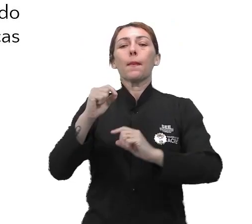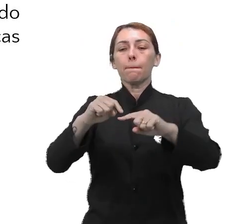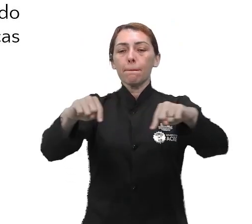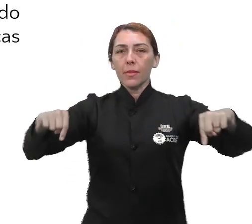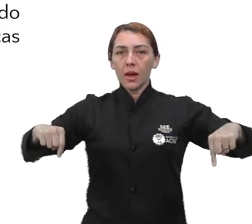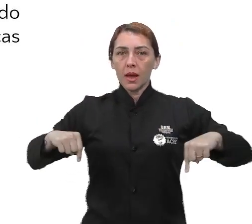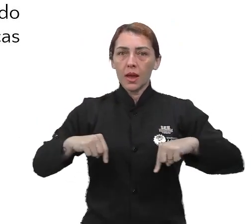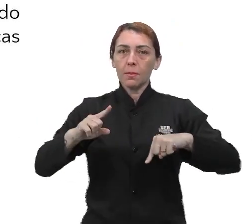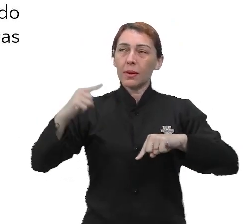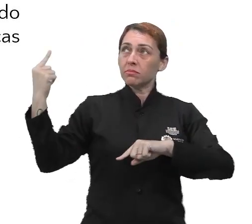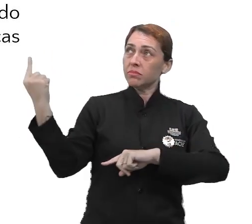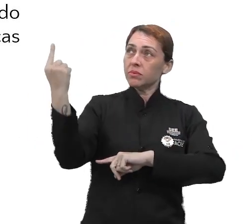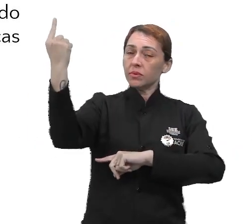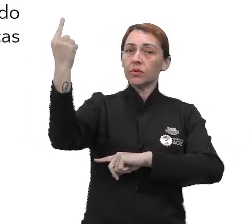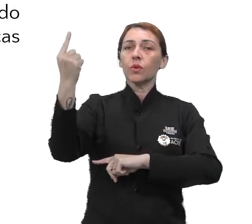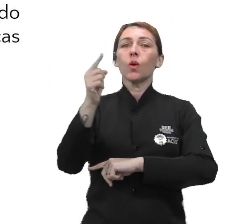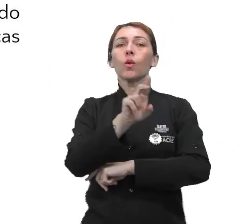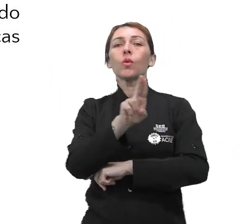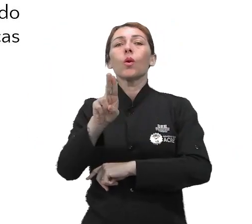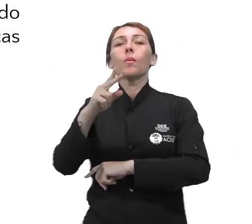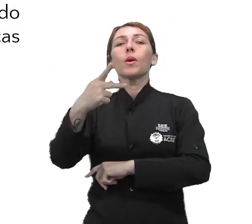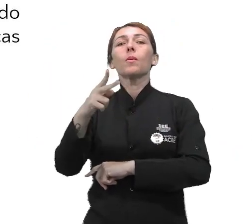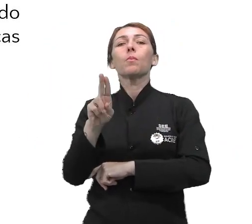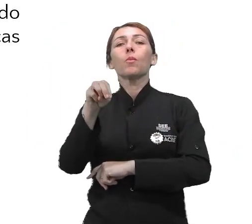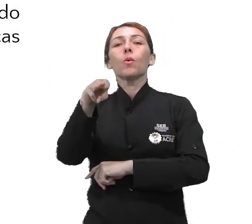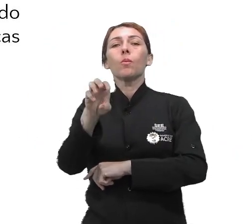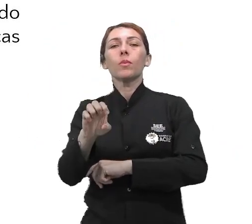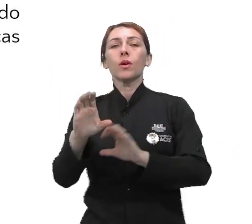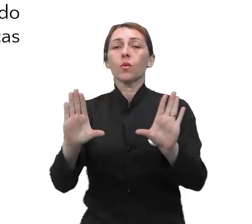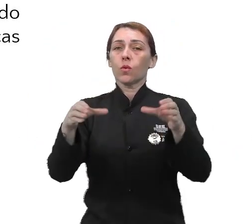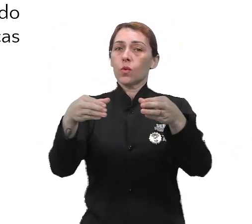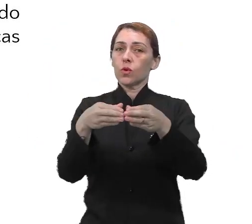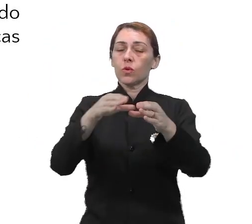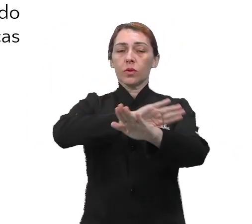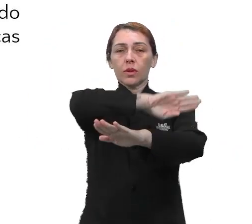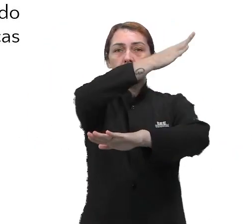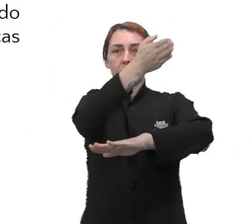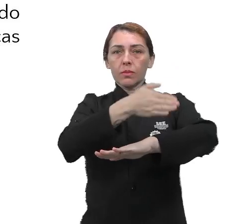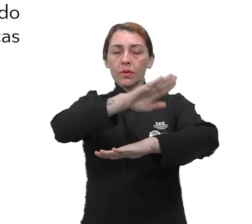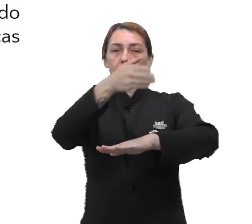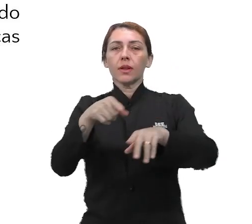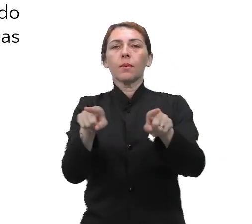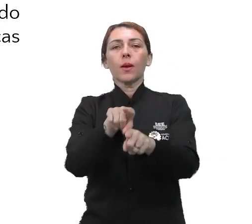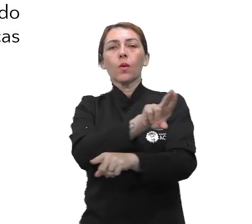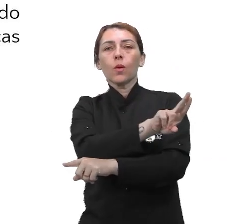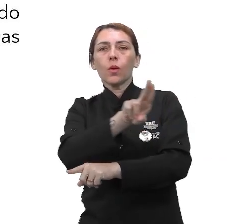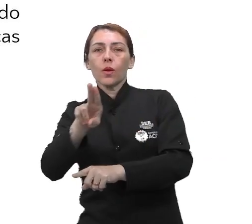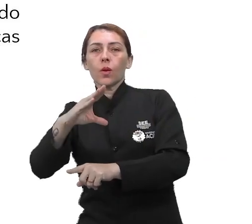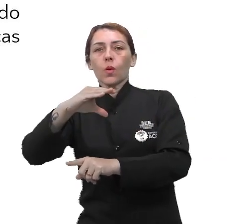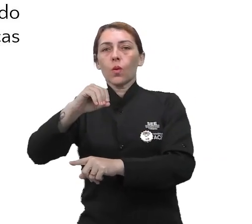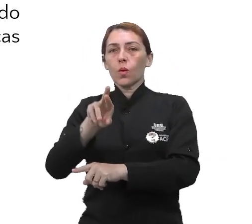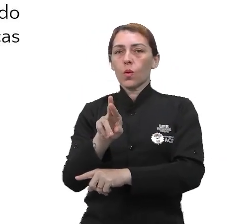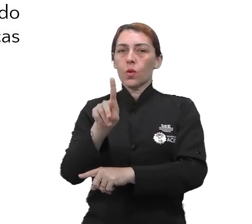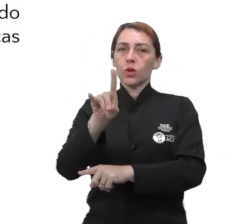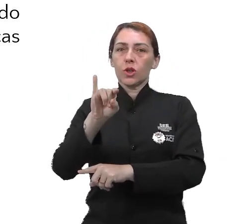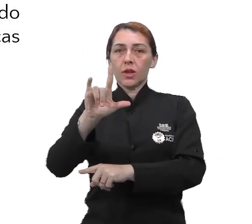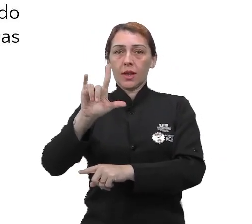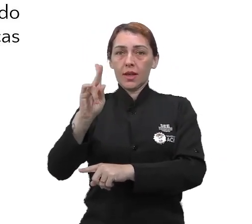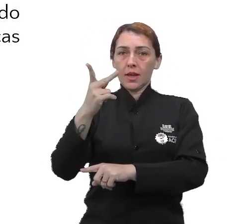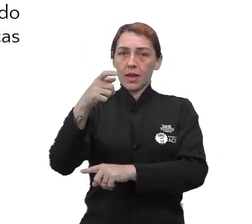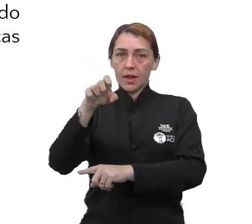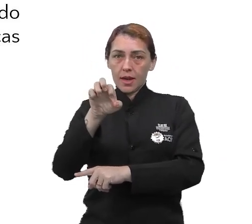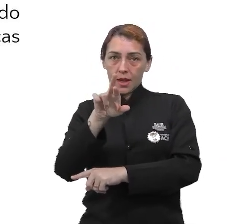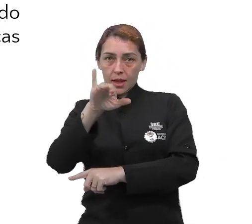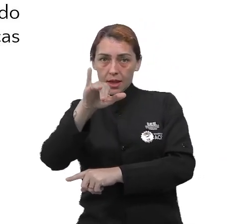o ponto mais alto de uma montanha, recebe o nome de cume, e o conjunto dessas montanhas também recebe o nome aí de cordilheira, como nós temos a Cordilheira